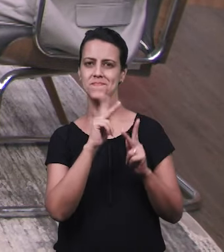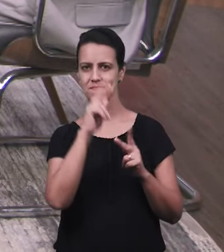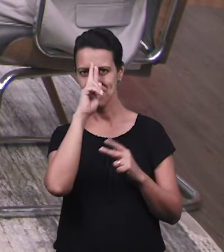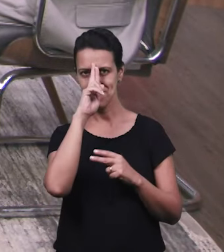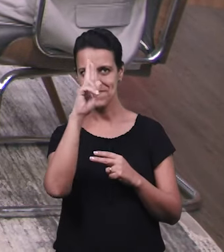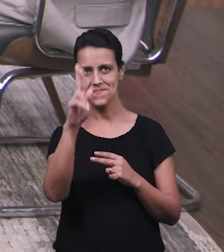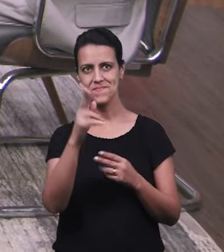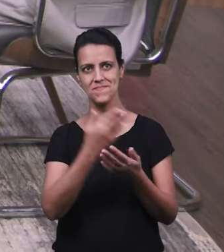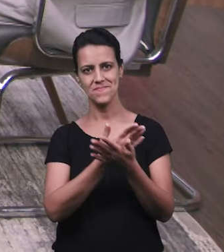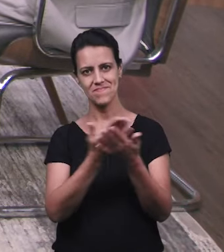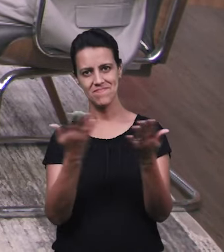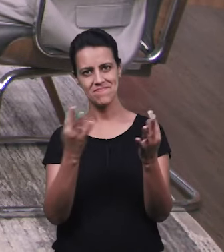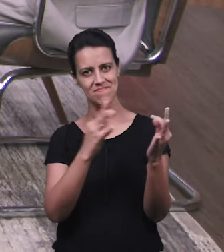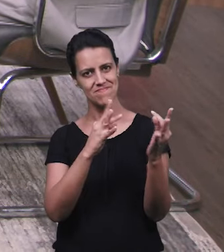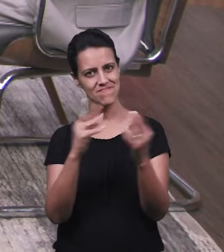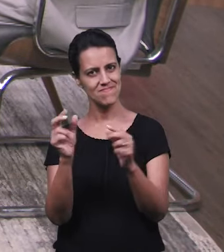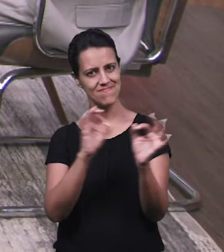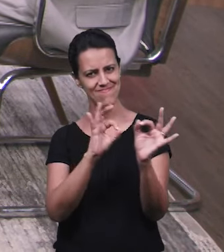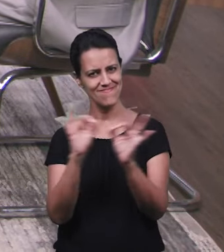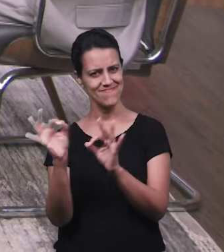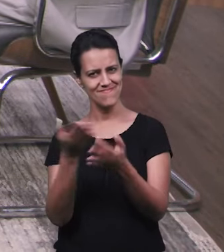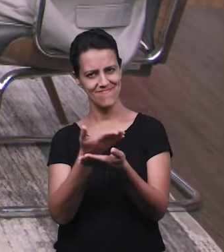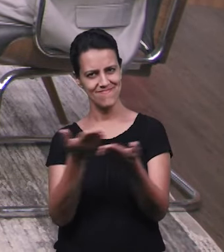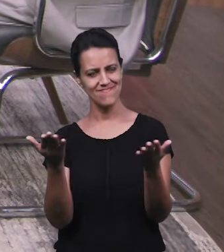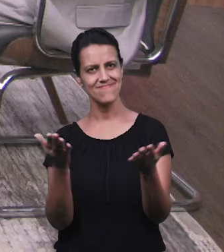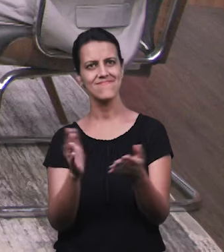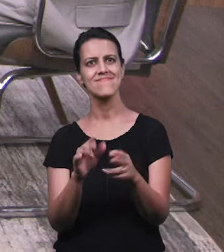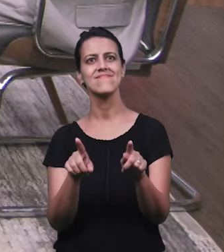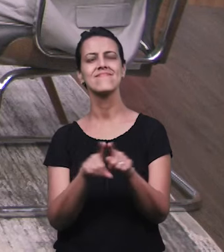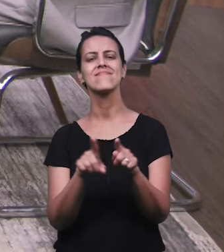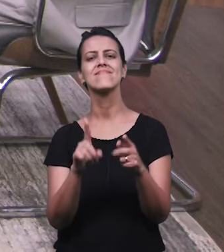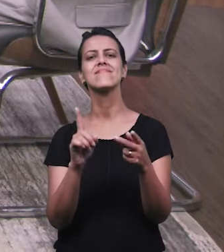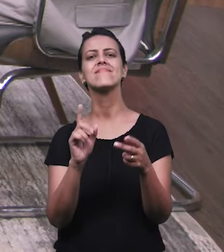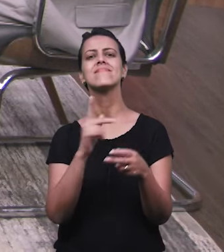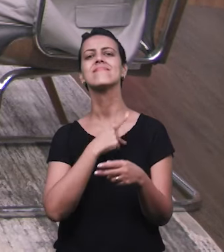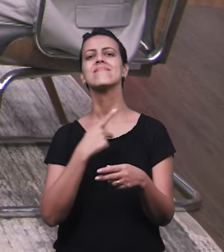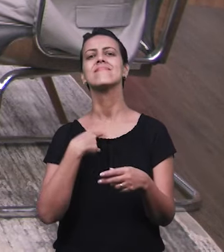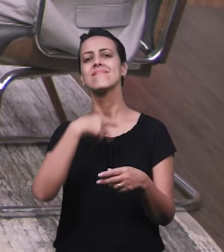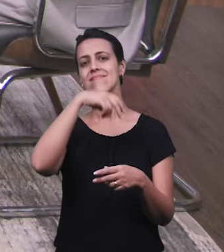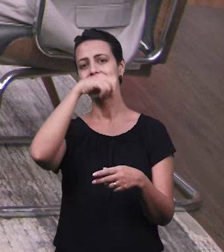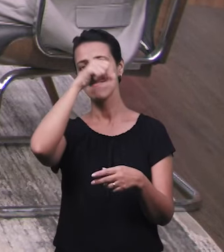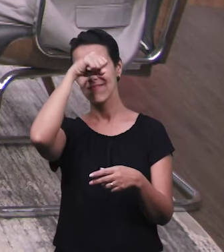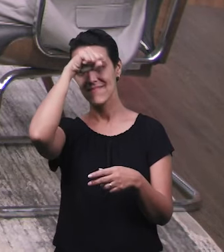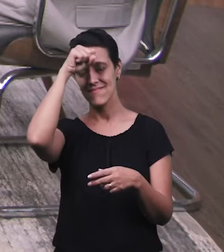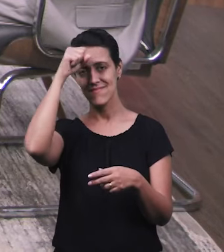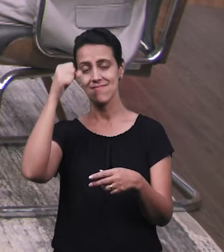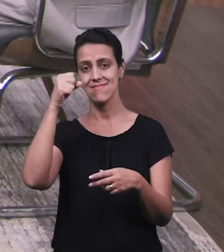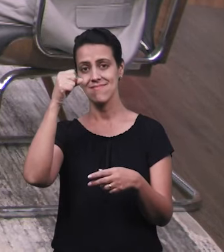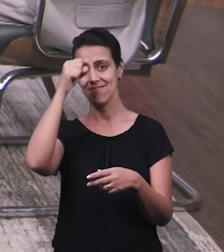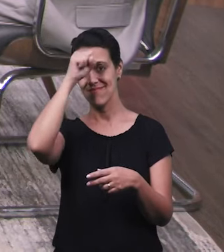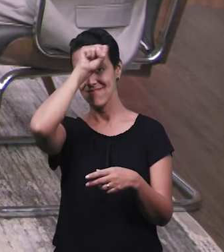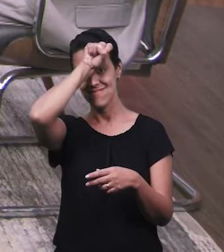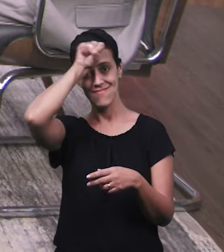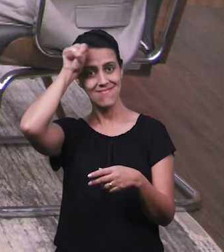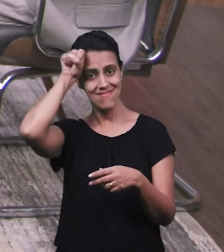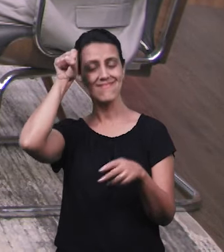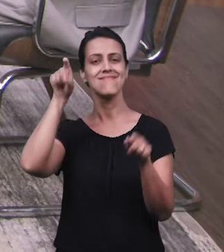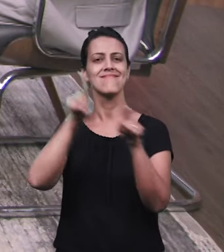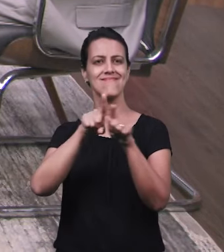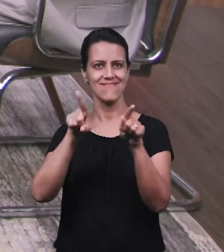companheiros que estão aqui conosco, e a paz do Senhor aos nossos telespectadores. Pastor Sérgio Souza. Paz do Senhor a todos que estão conosco e aos que estão